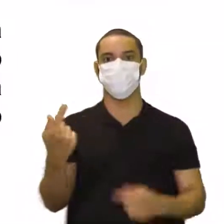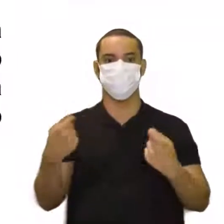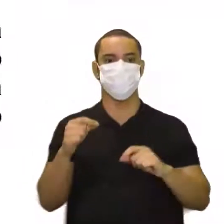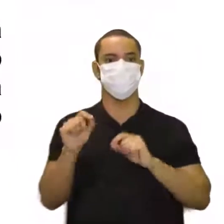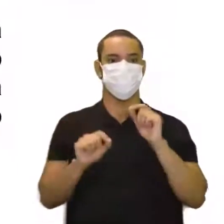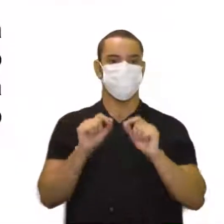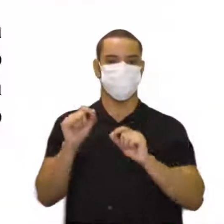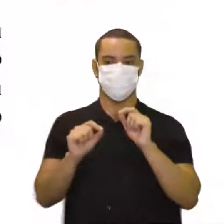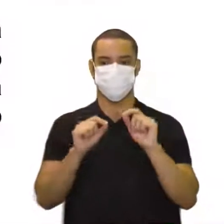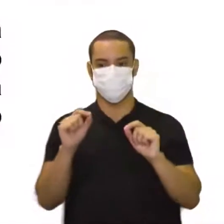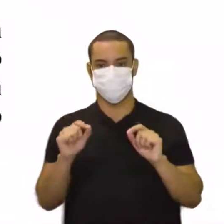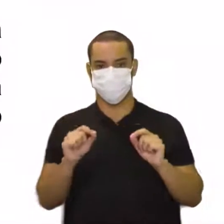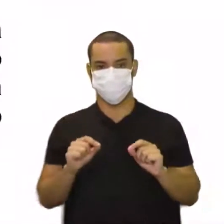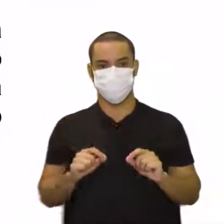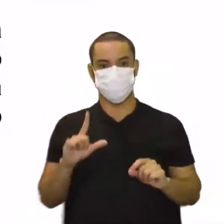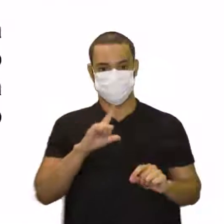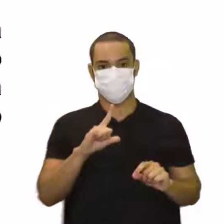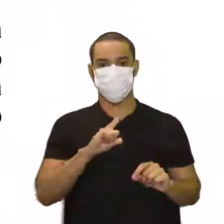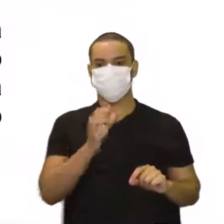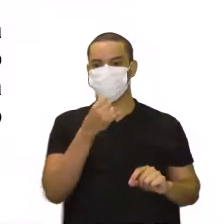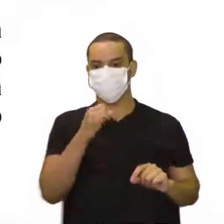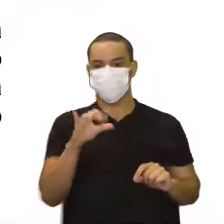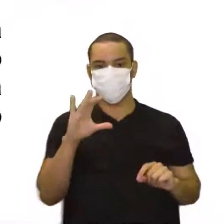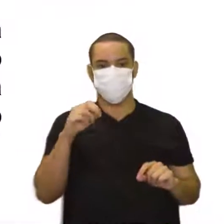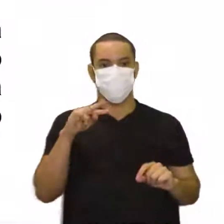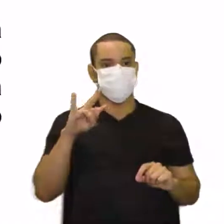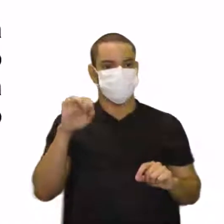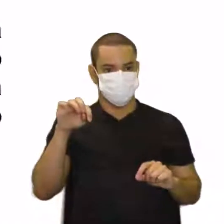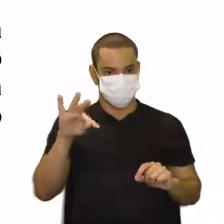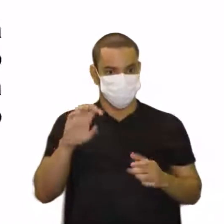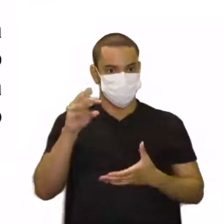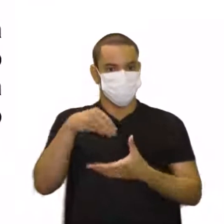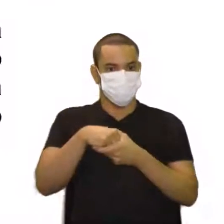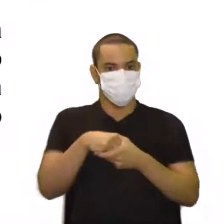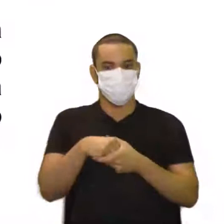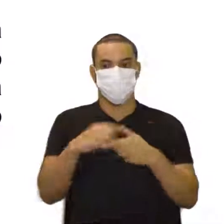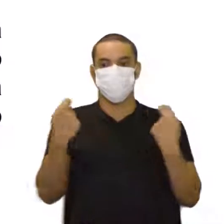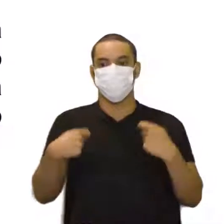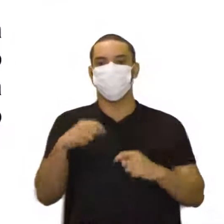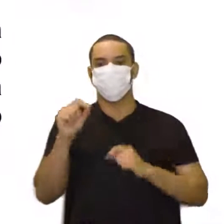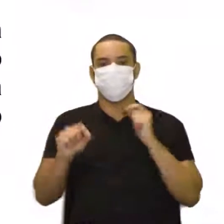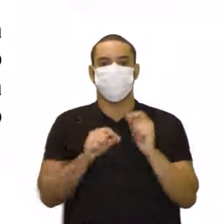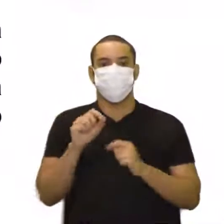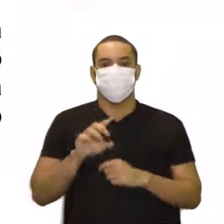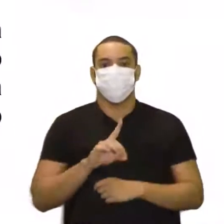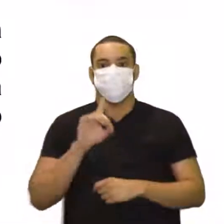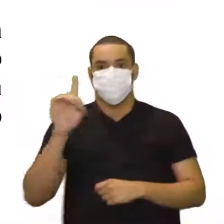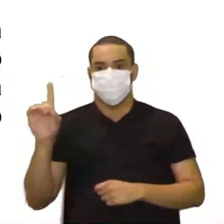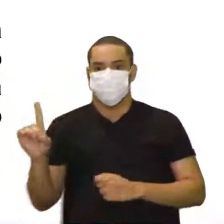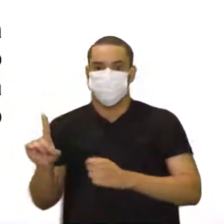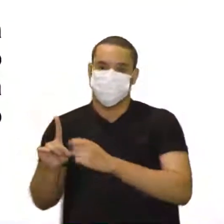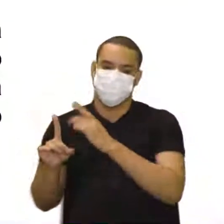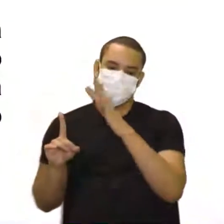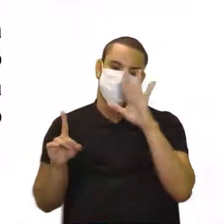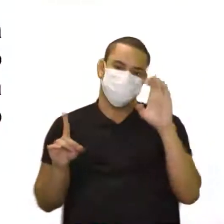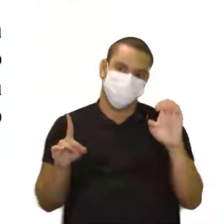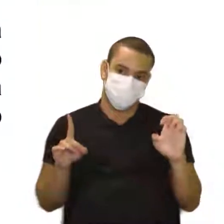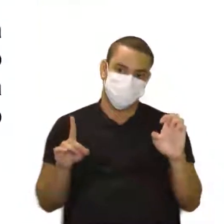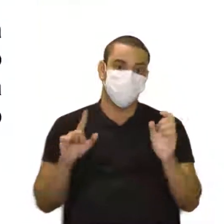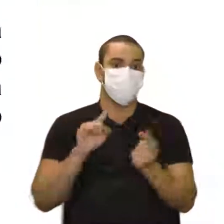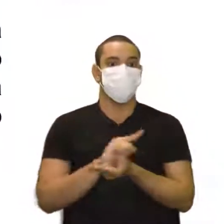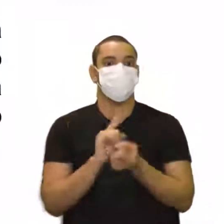pela corrente, que vai passar a corrente, né, no meu condutor, será da direita para a esquerda,